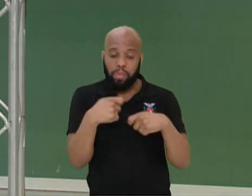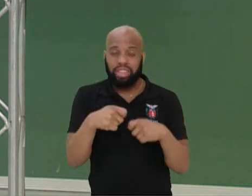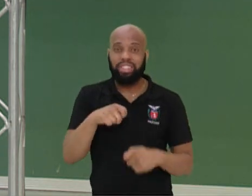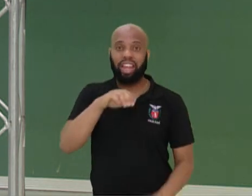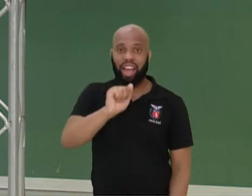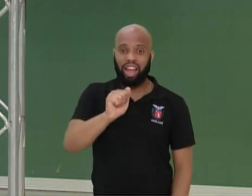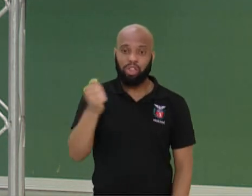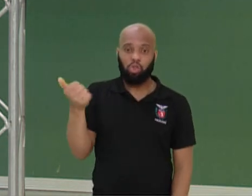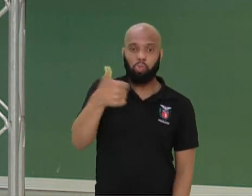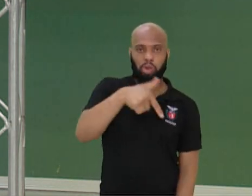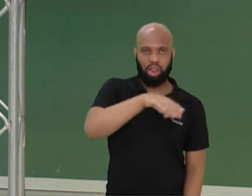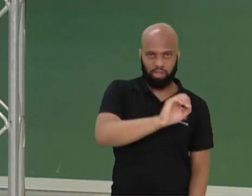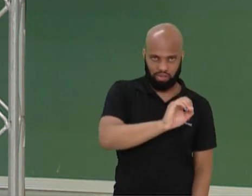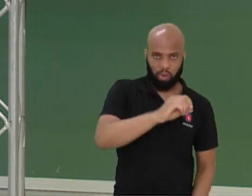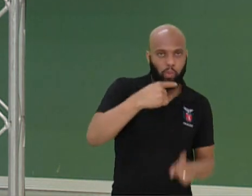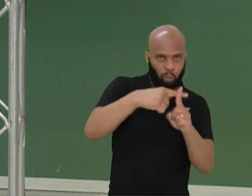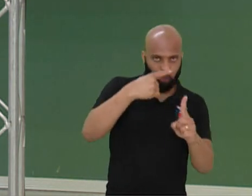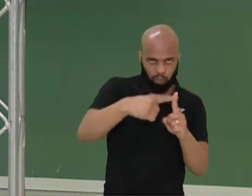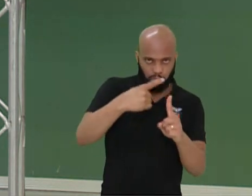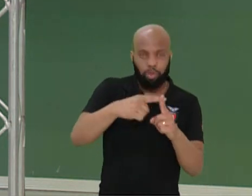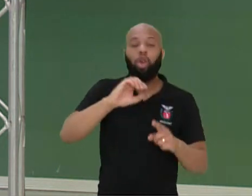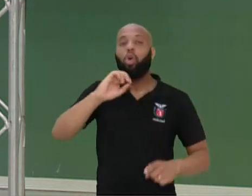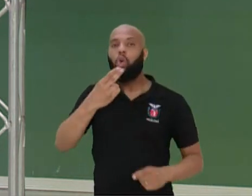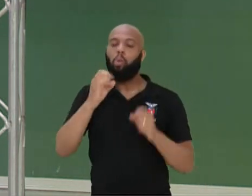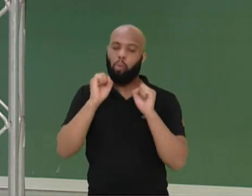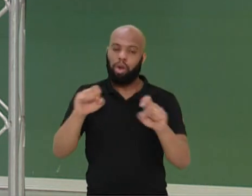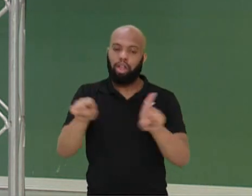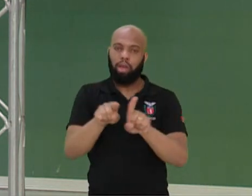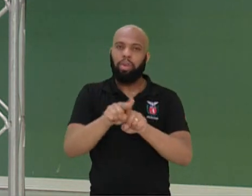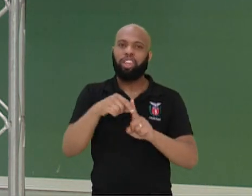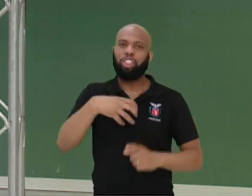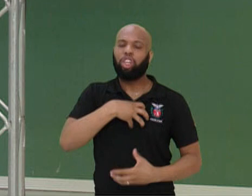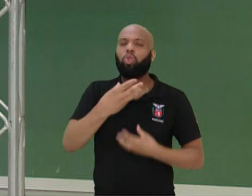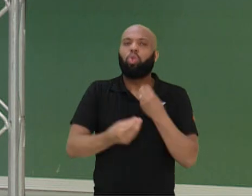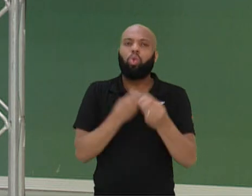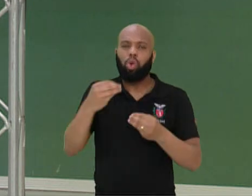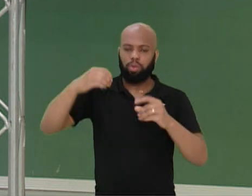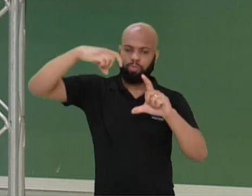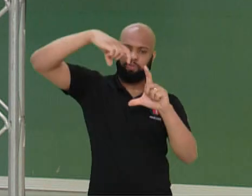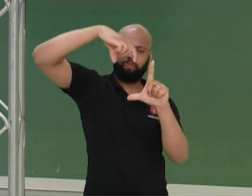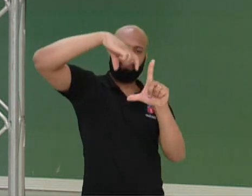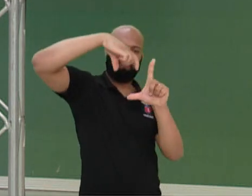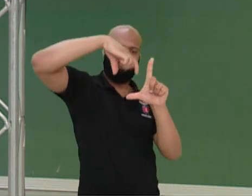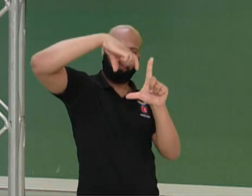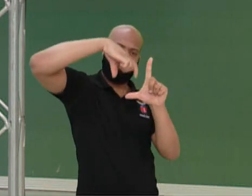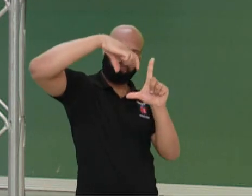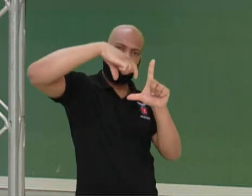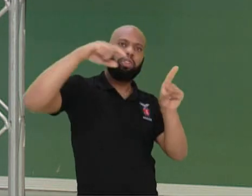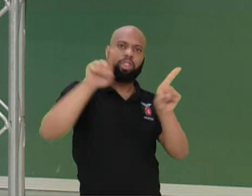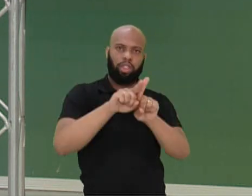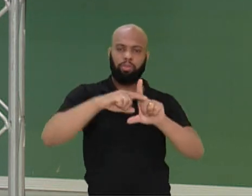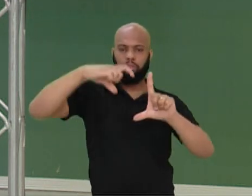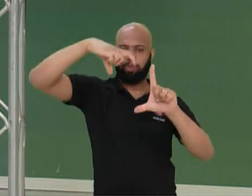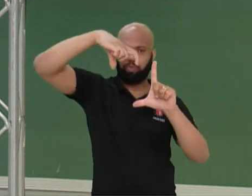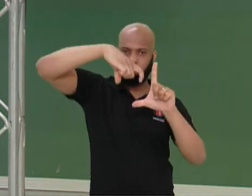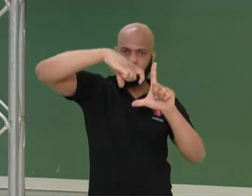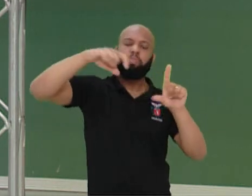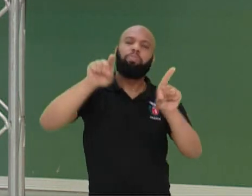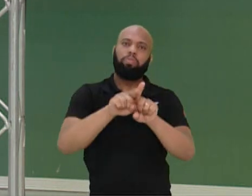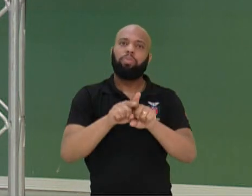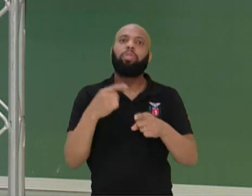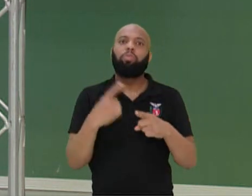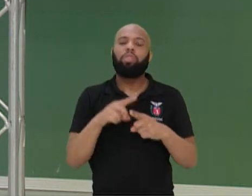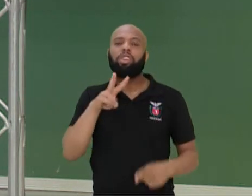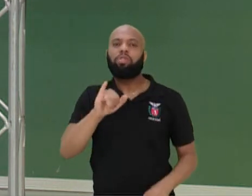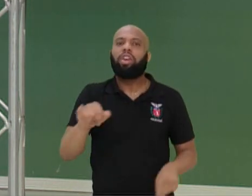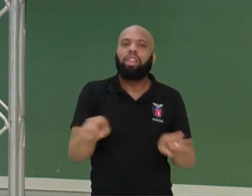positivo, ou seja, maior do que zero, né? Ou posso ter a concavidade da minha parábola pode ser voltada para baixo, né? A gente